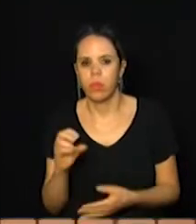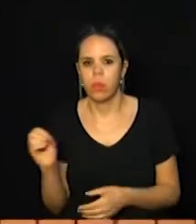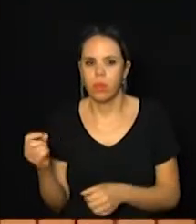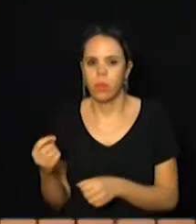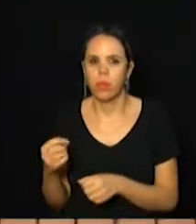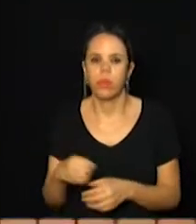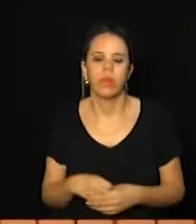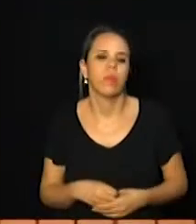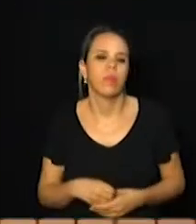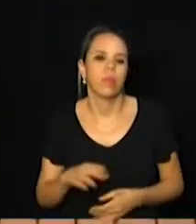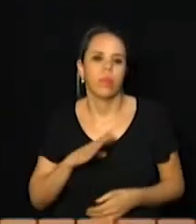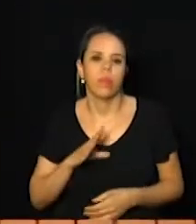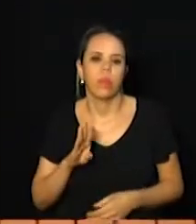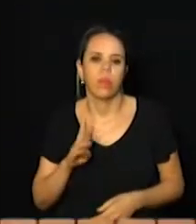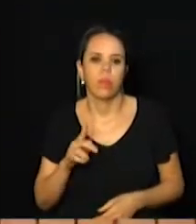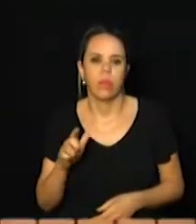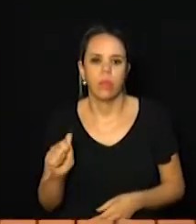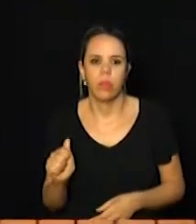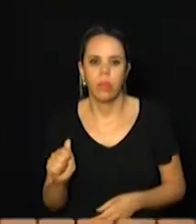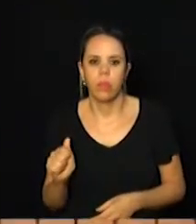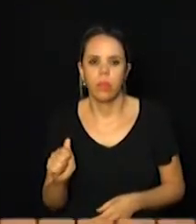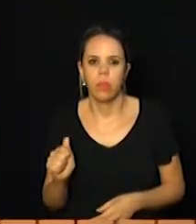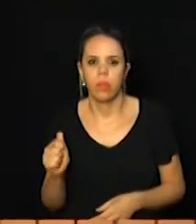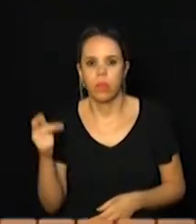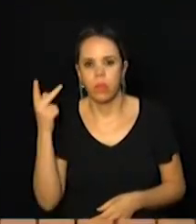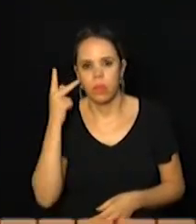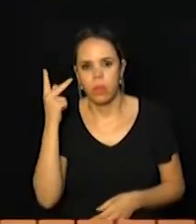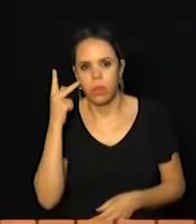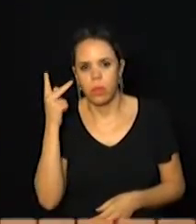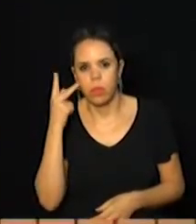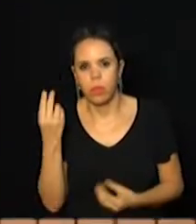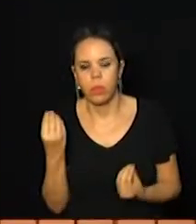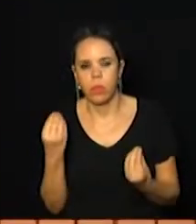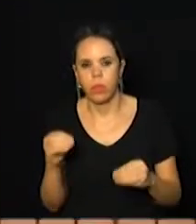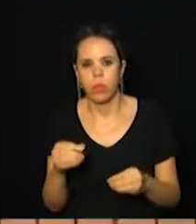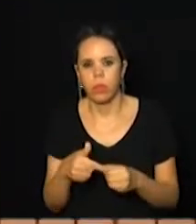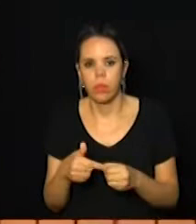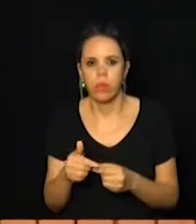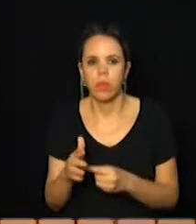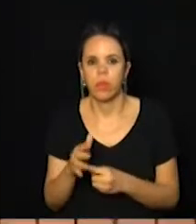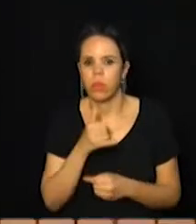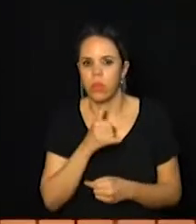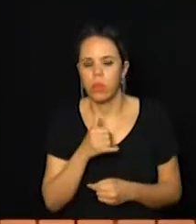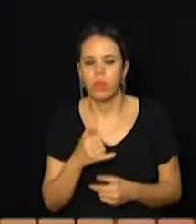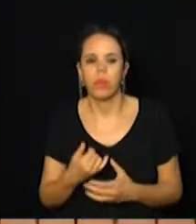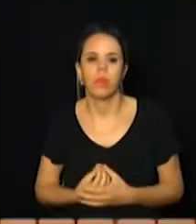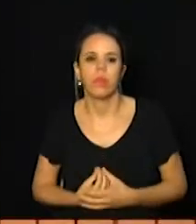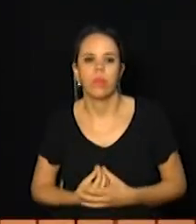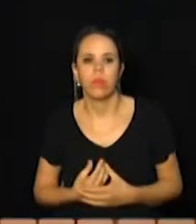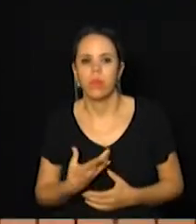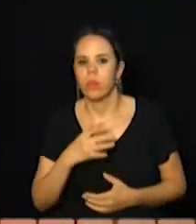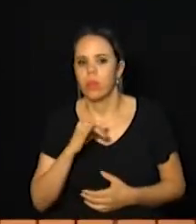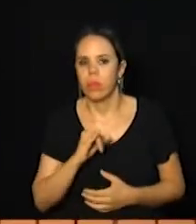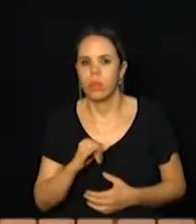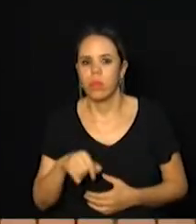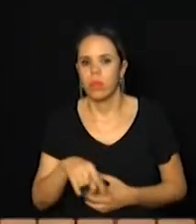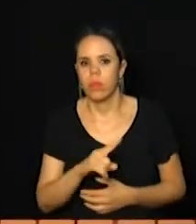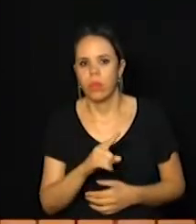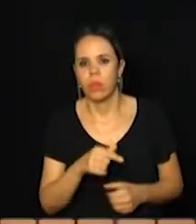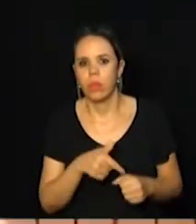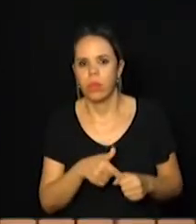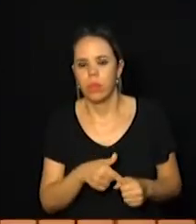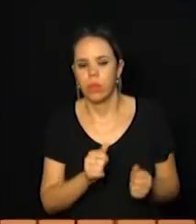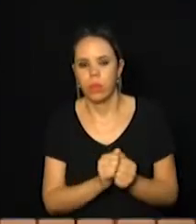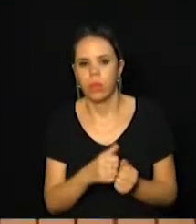Bragança Paulista eles começar em Bragança Paulista a colocar as bombas automotiva lá o pai Ele Foi